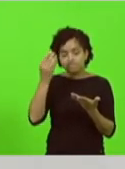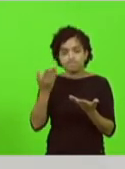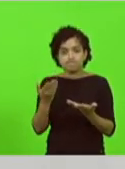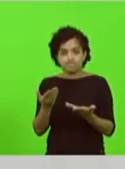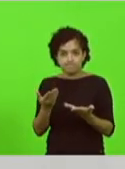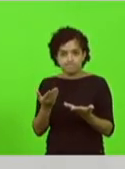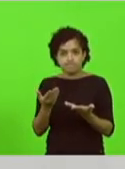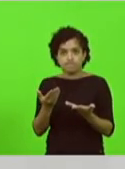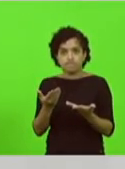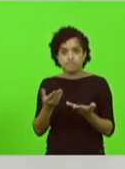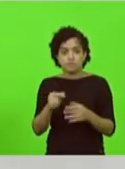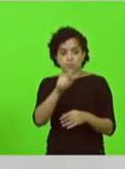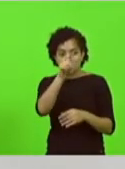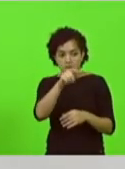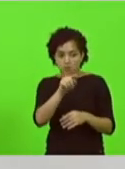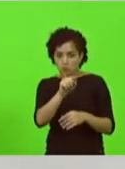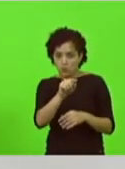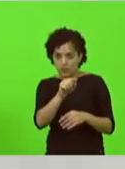uma fera,